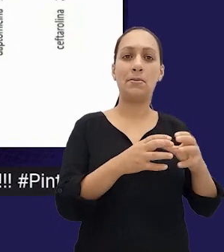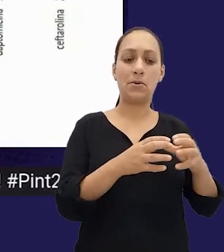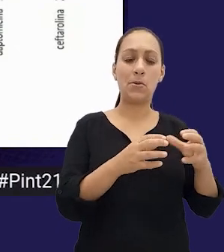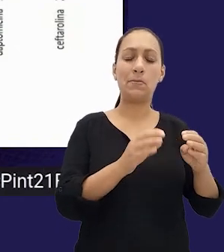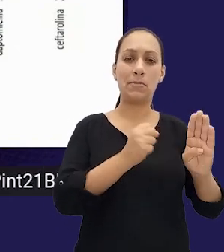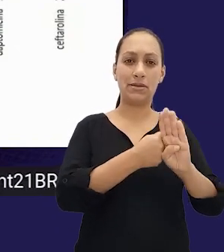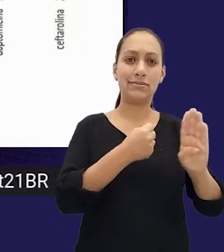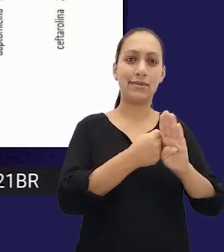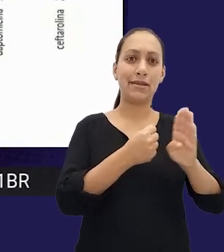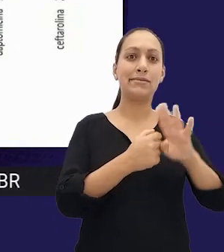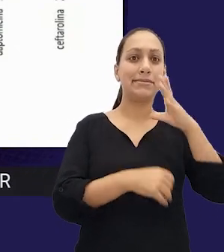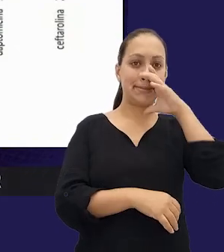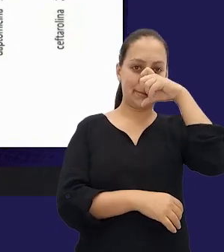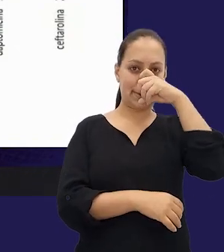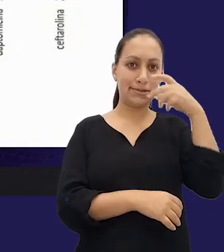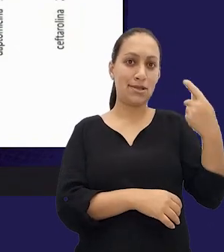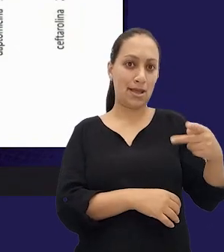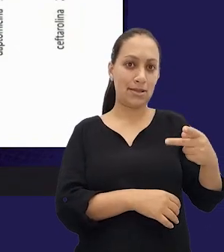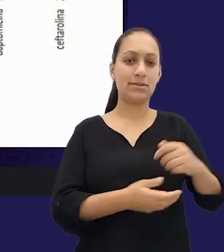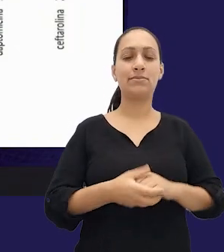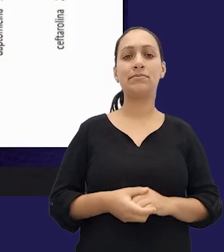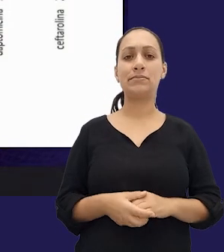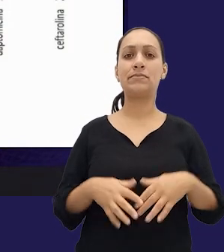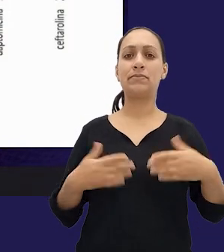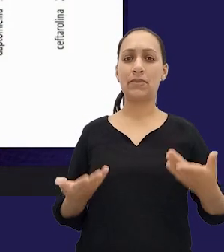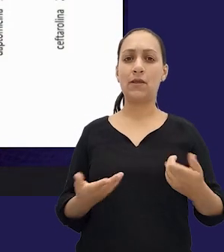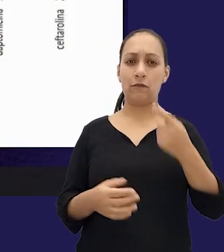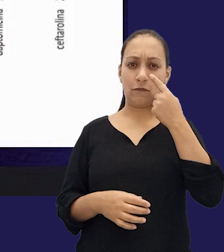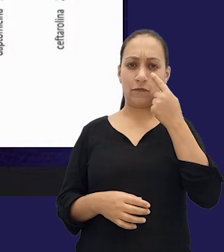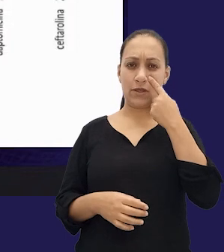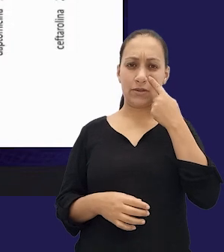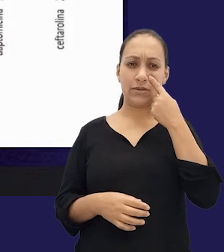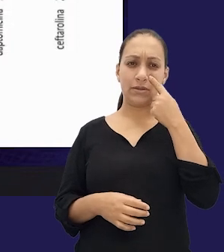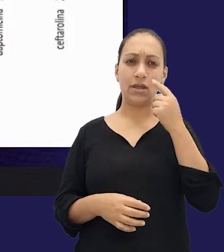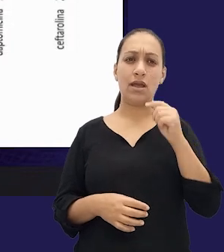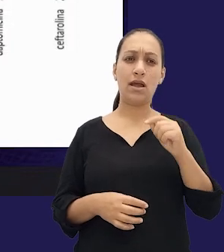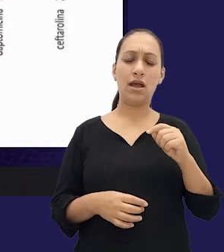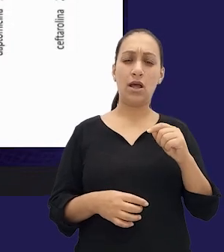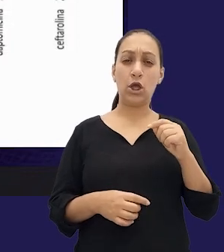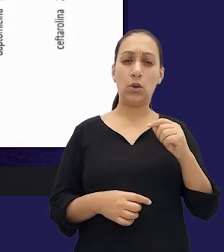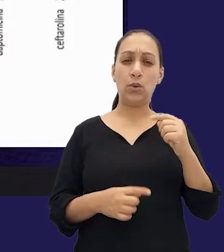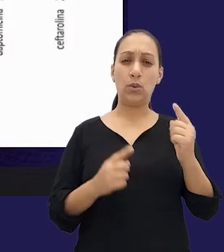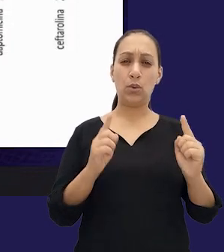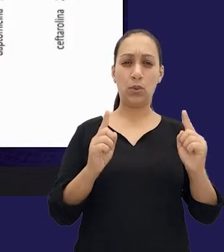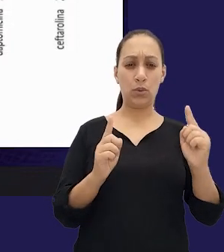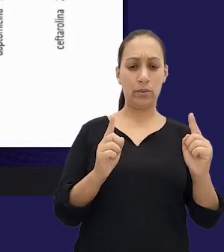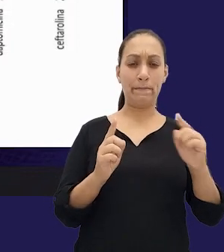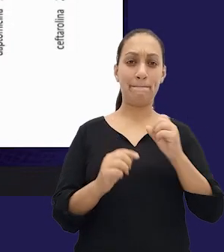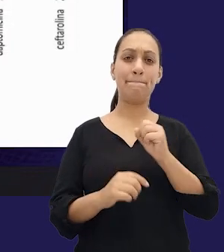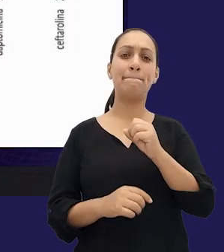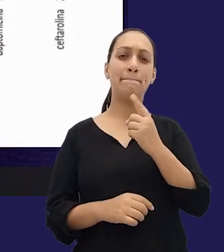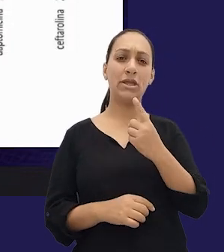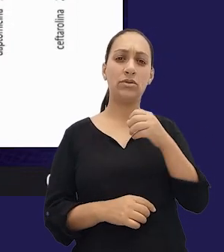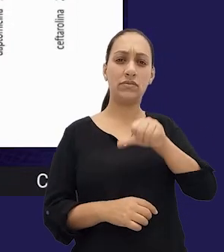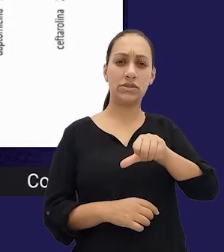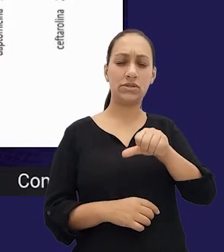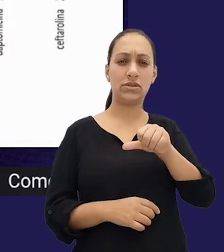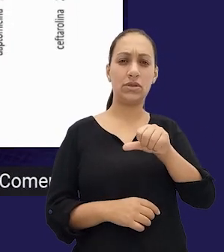de terceira geração. Para o carbapenêmico e imipenem, demorou bastante mais até, ó, de 1985